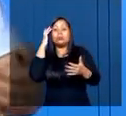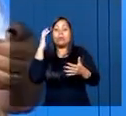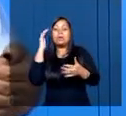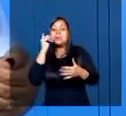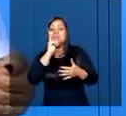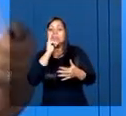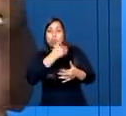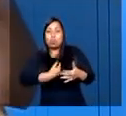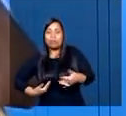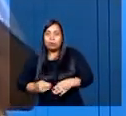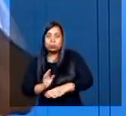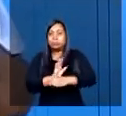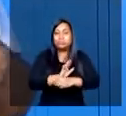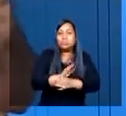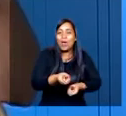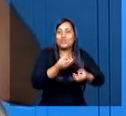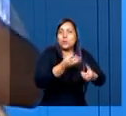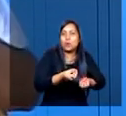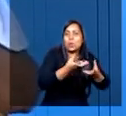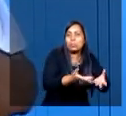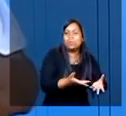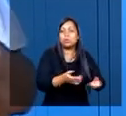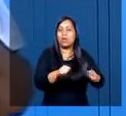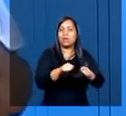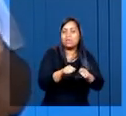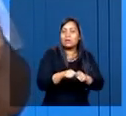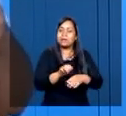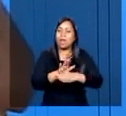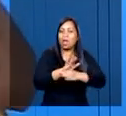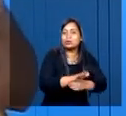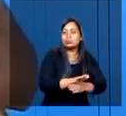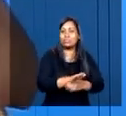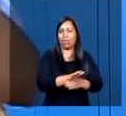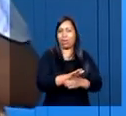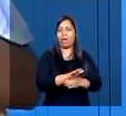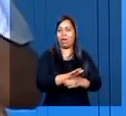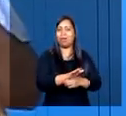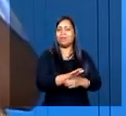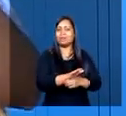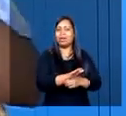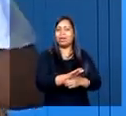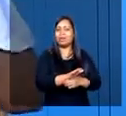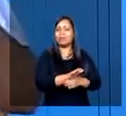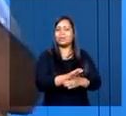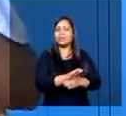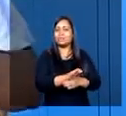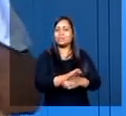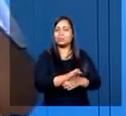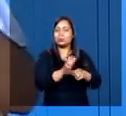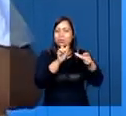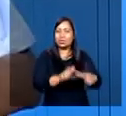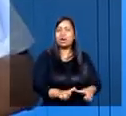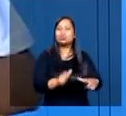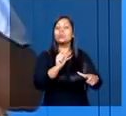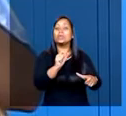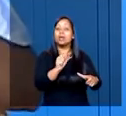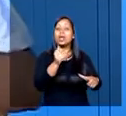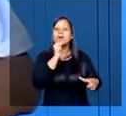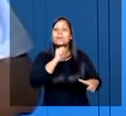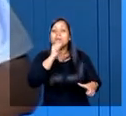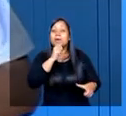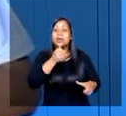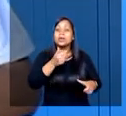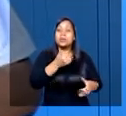a trazer essas informações e fazer esse lugar de acolher essas mães, esses bebês,